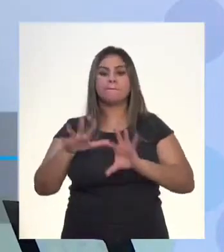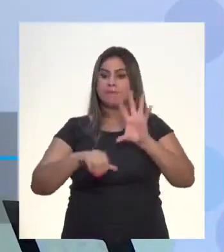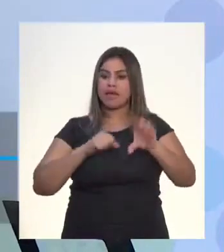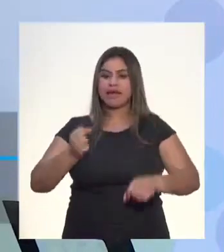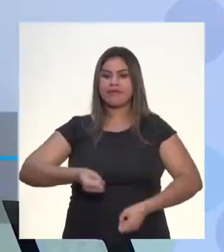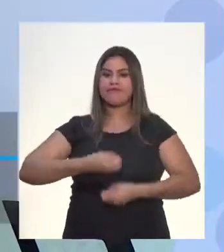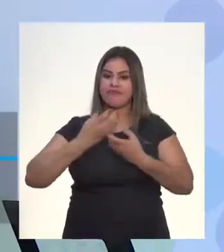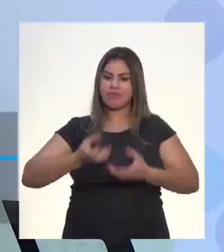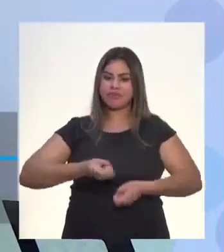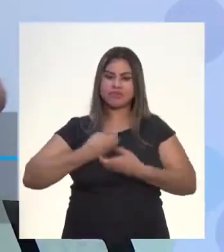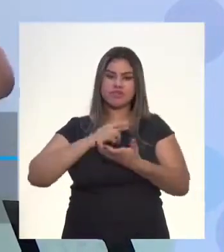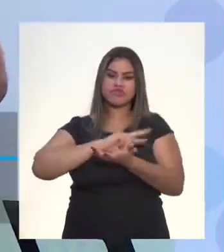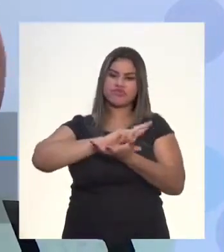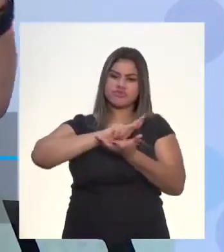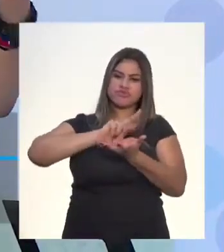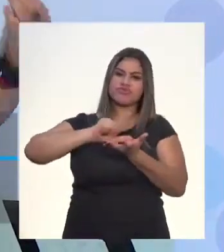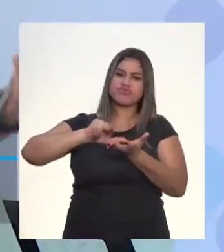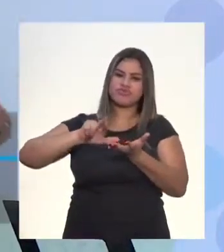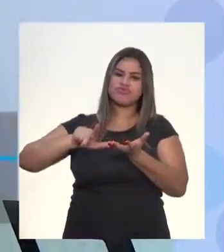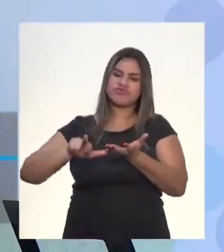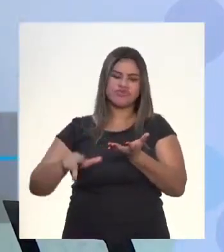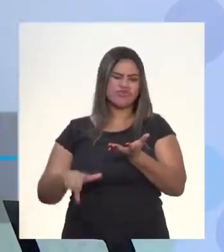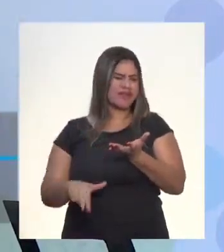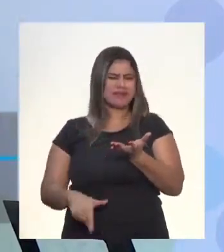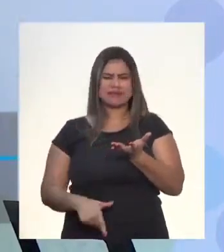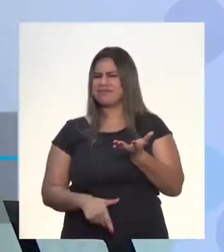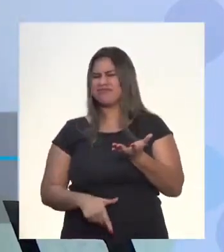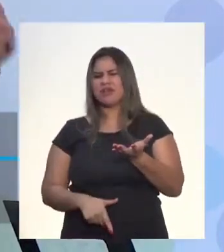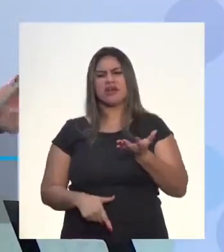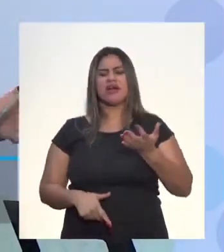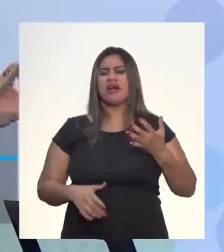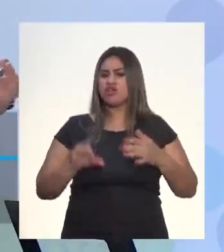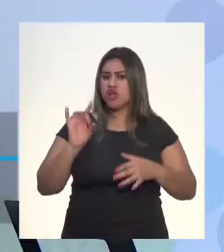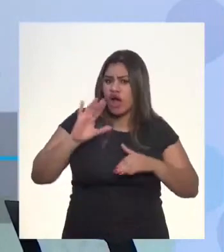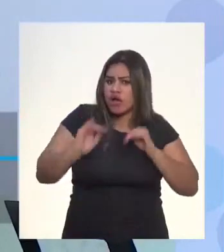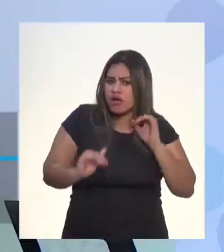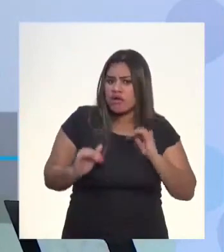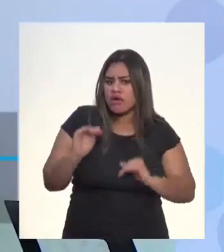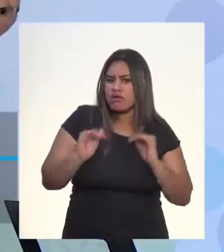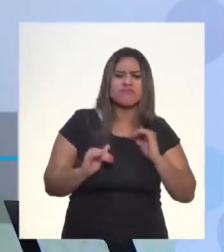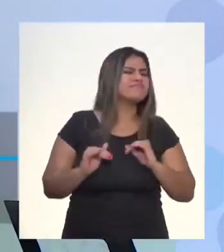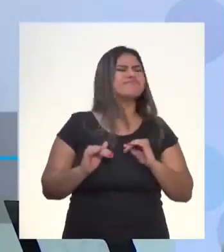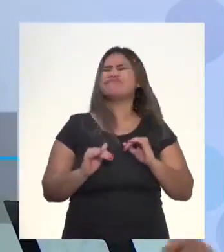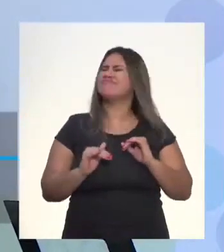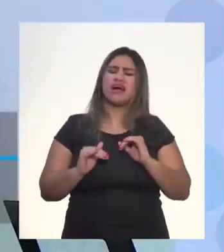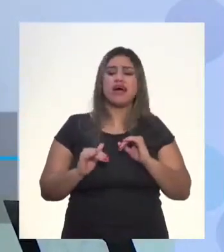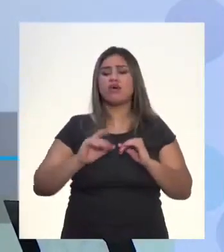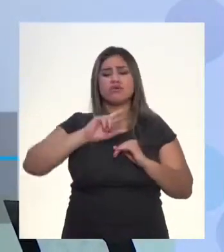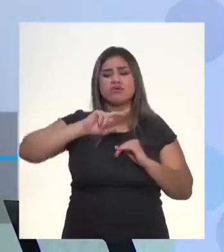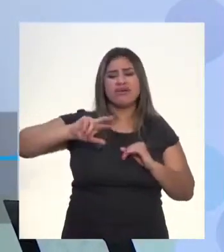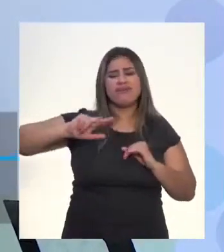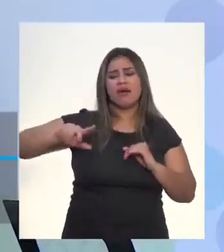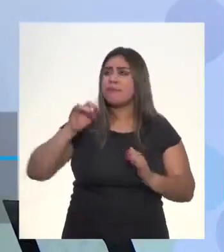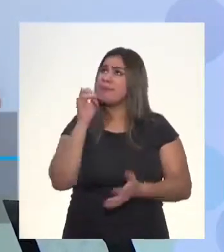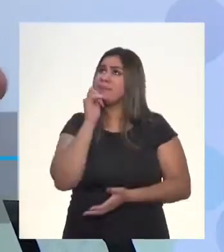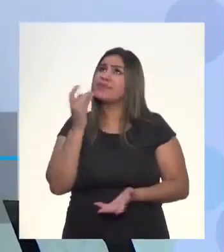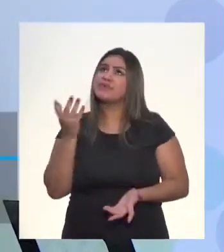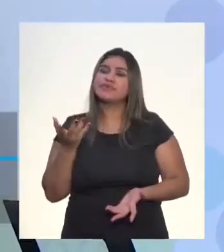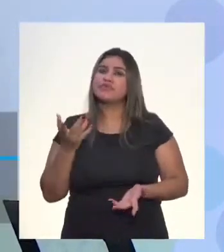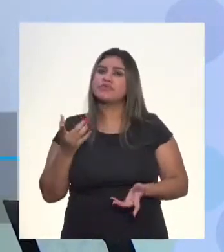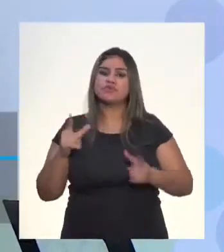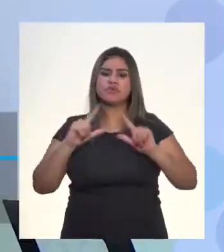as mais diversas informações, não só sobre desigualdade, mas eles vão lá fazer, por exemplo,